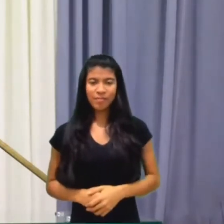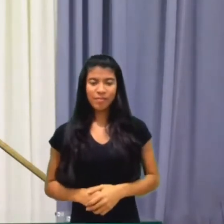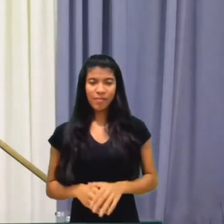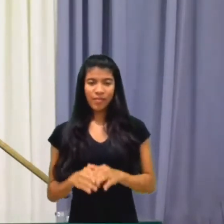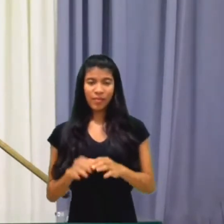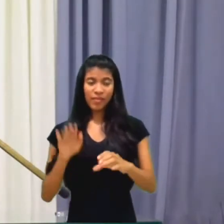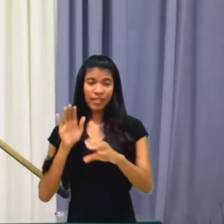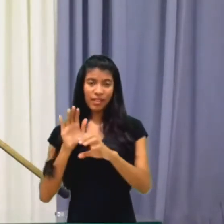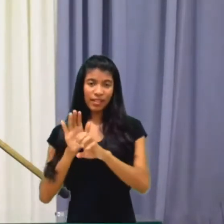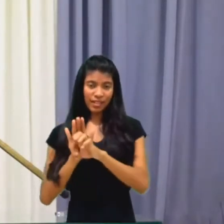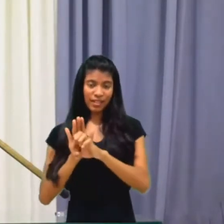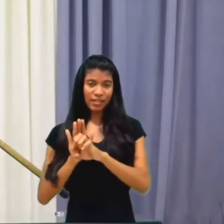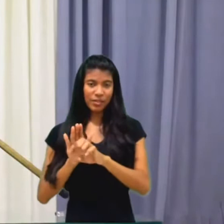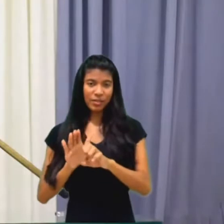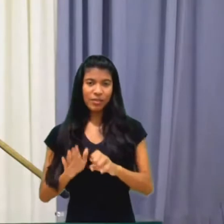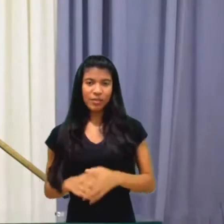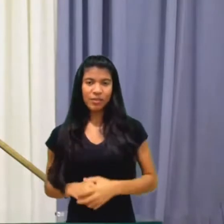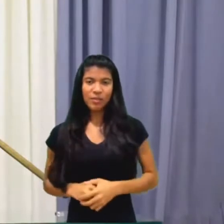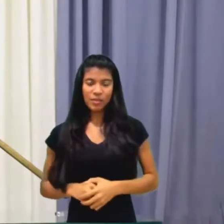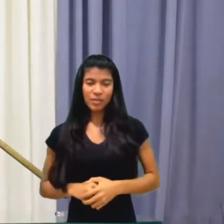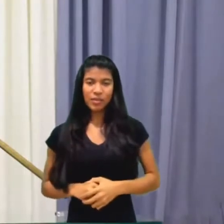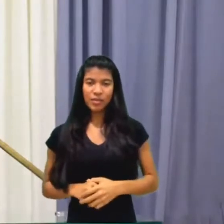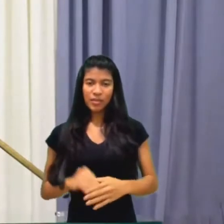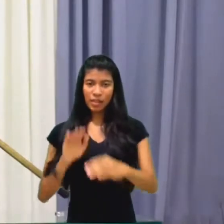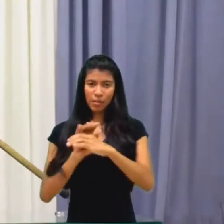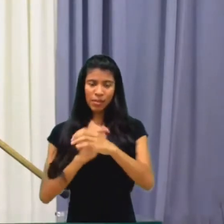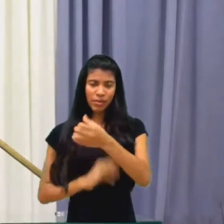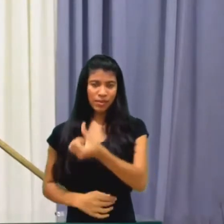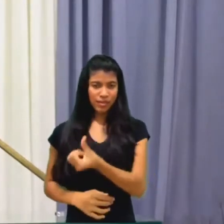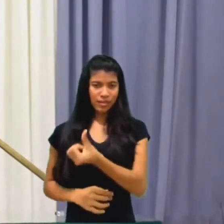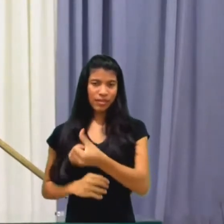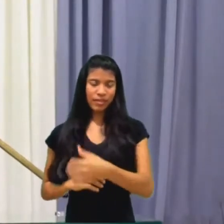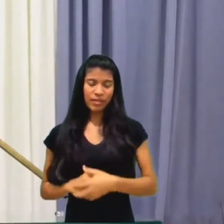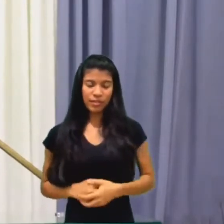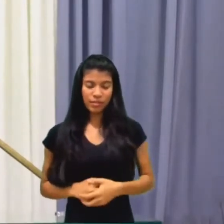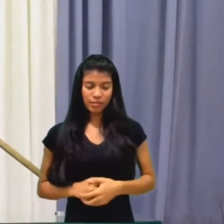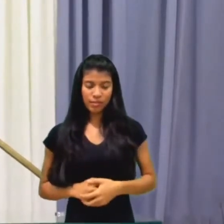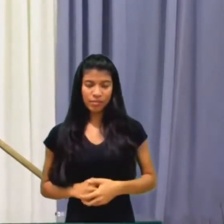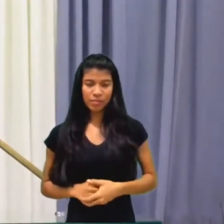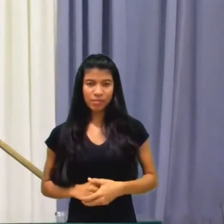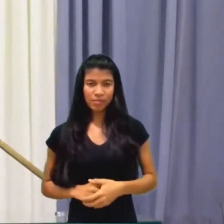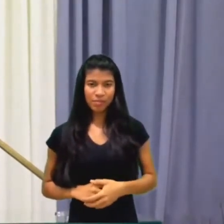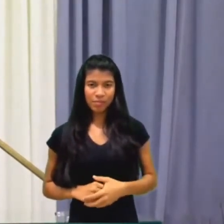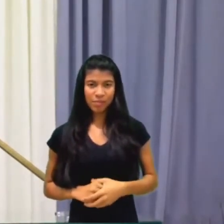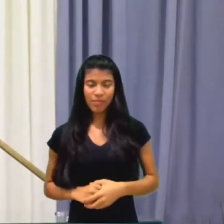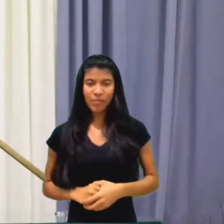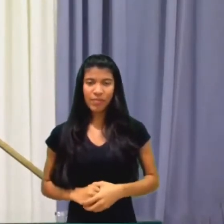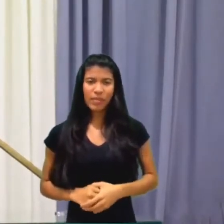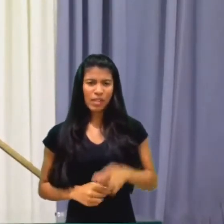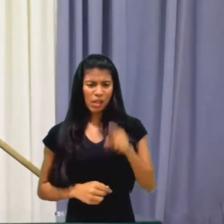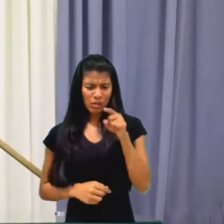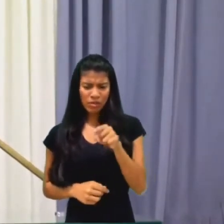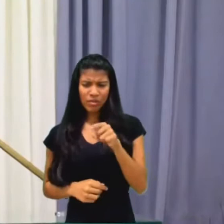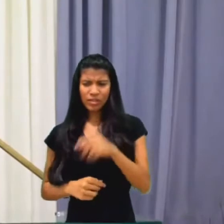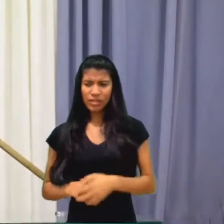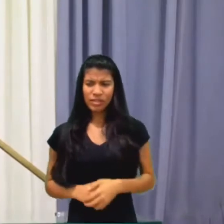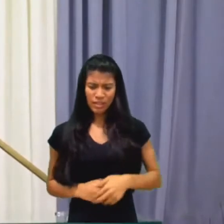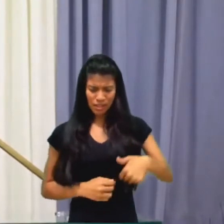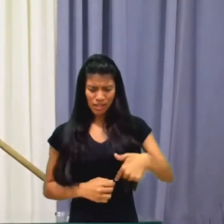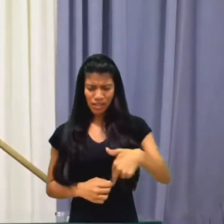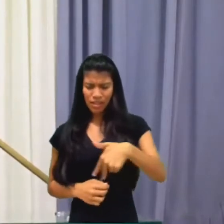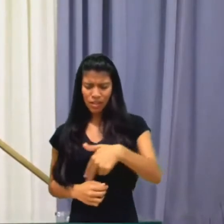como, pois, se saberá agora que tenho achado graça aos teus olhos, eu e o teu povo? Acaso não é por andares